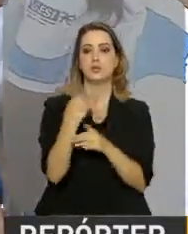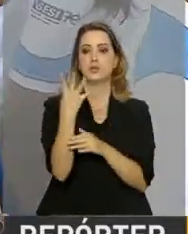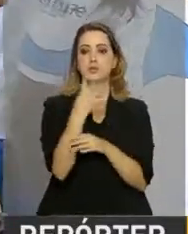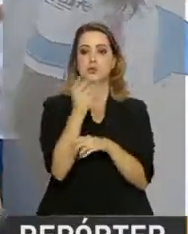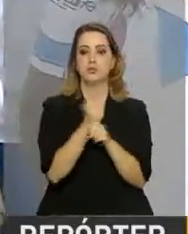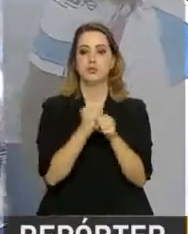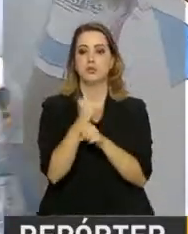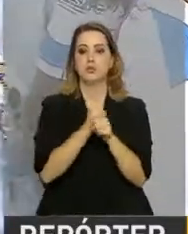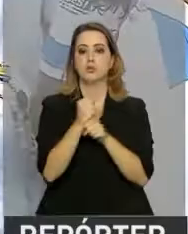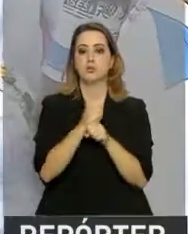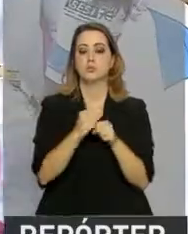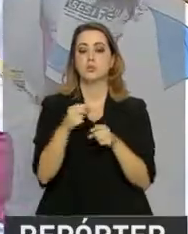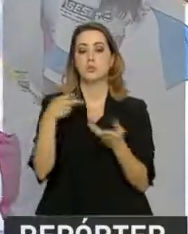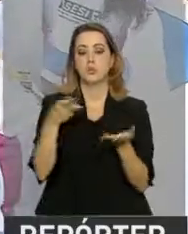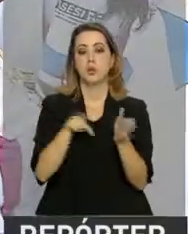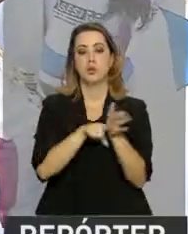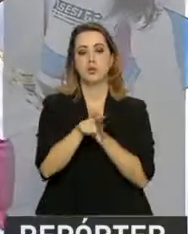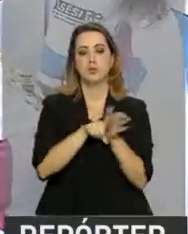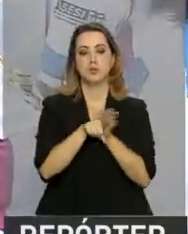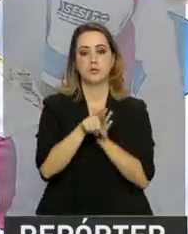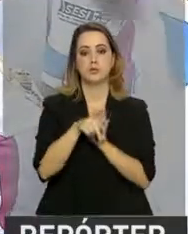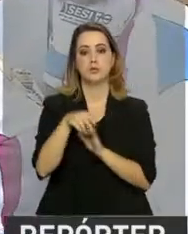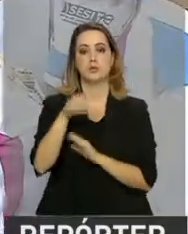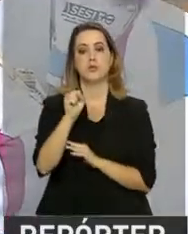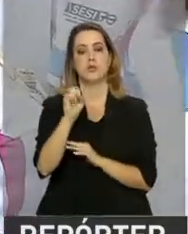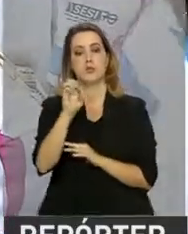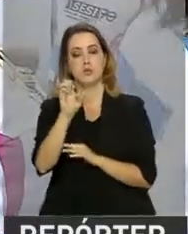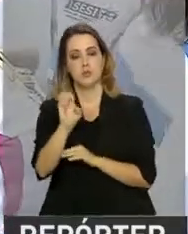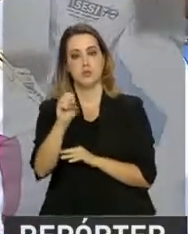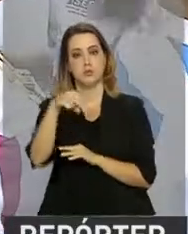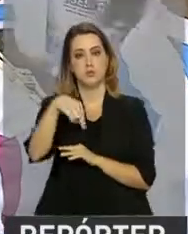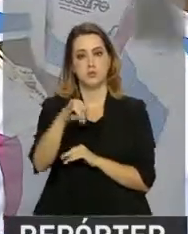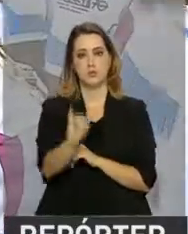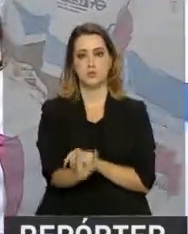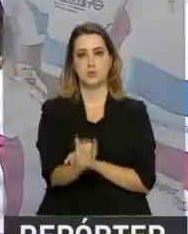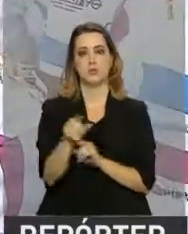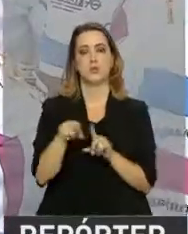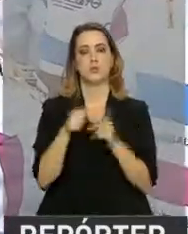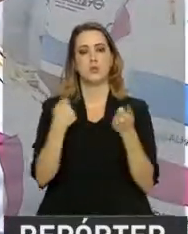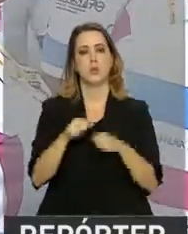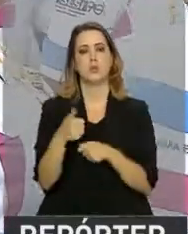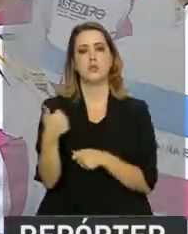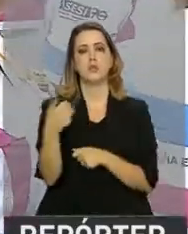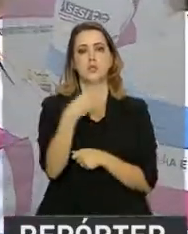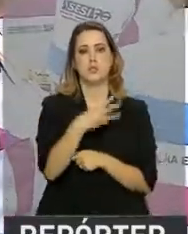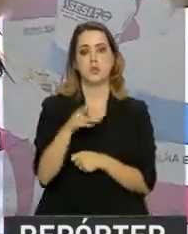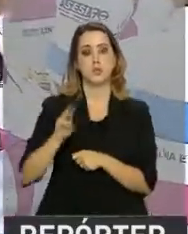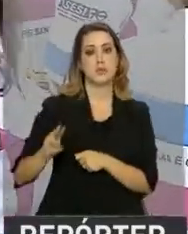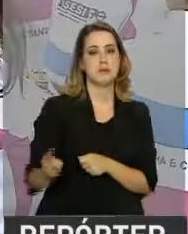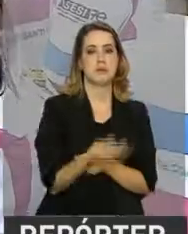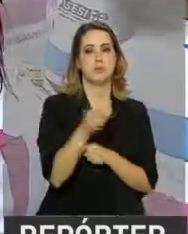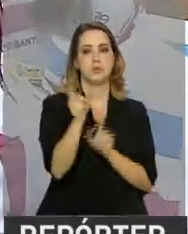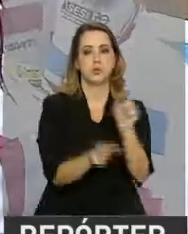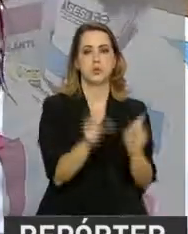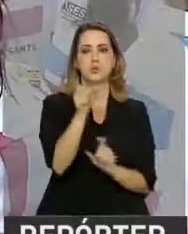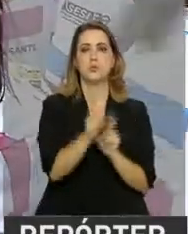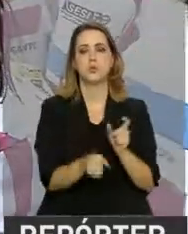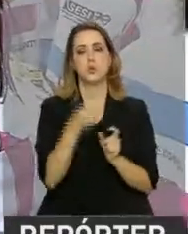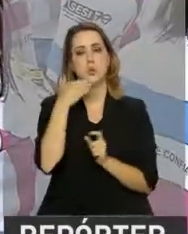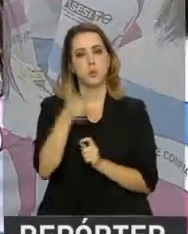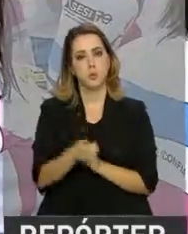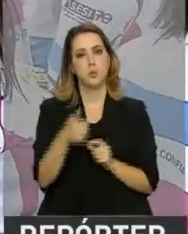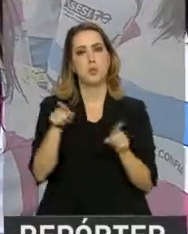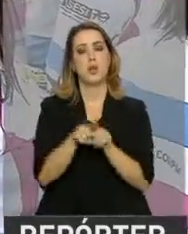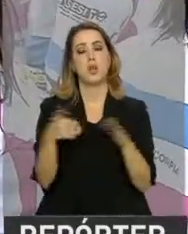quatro anos segundo um estudo feito pelo senai a indústria precisa formar 13 milhões de profissionais qualificados até